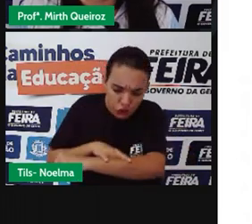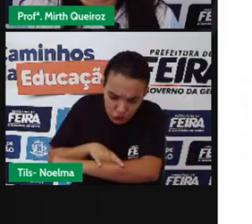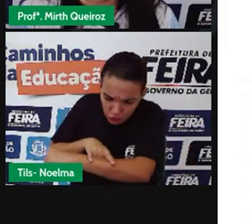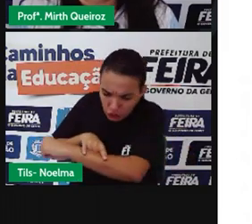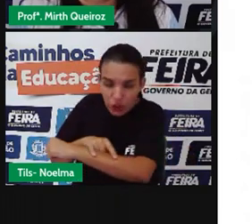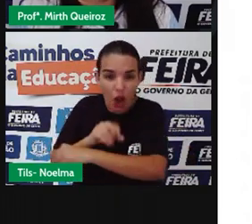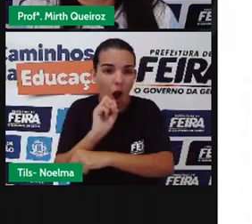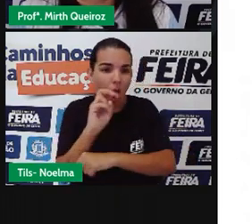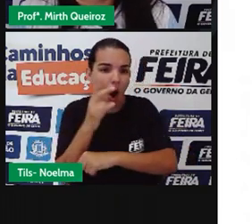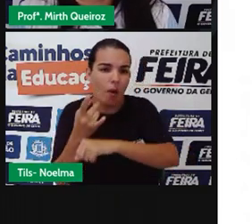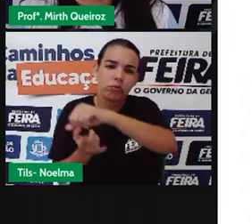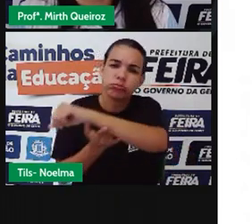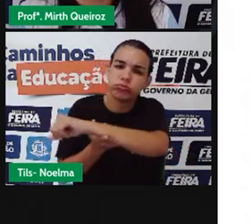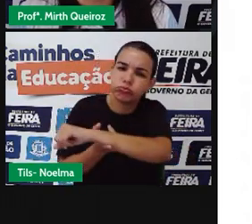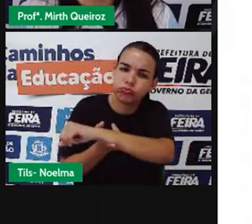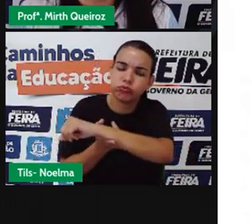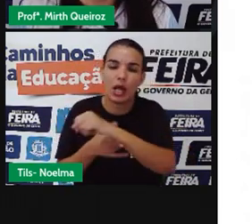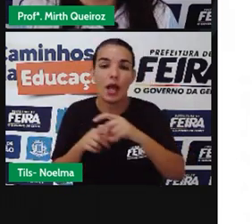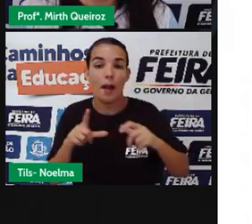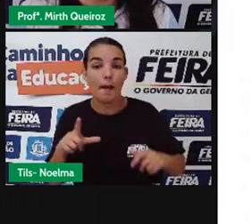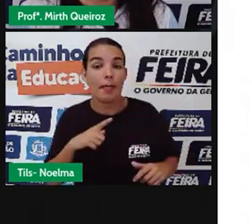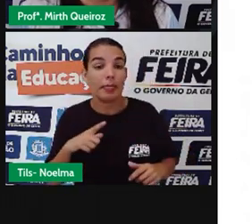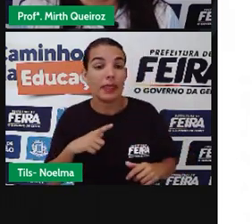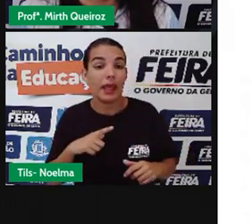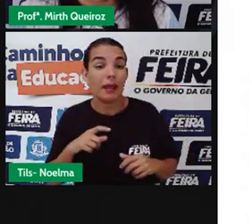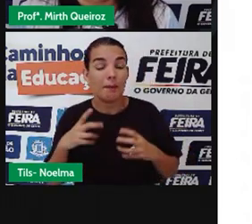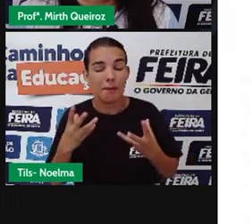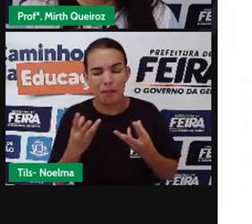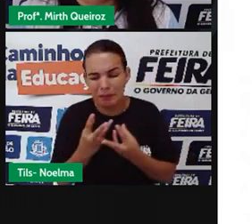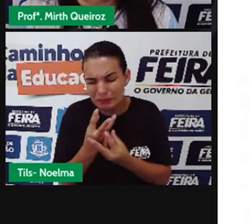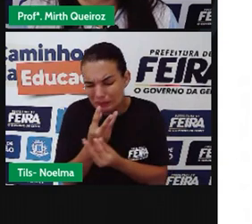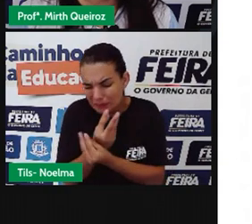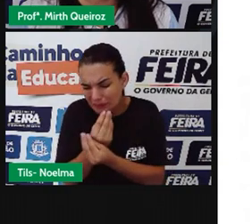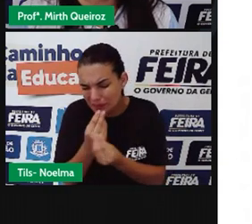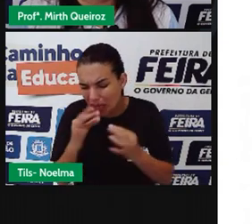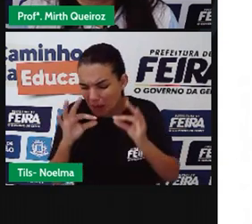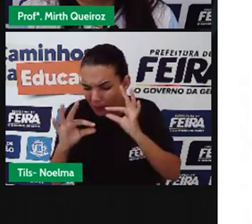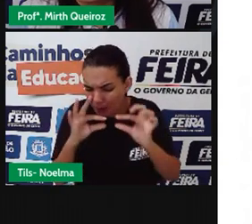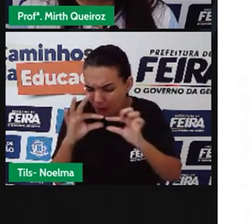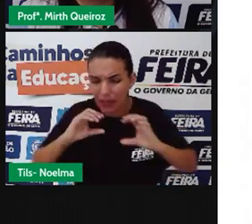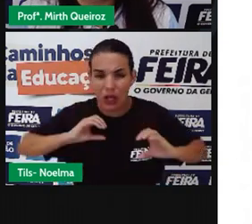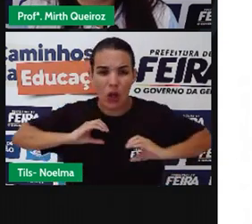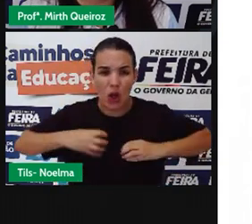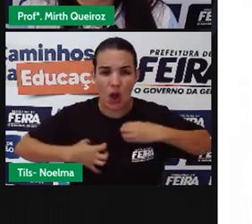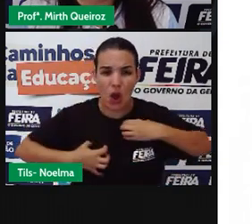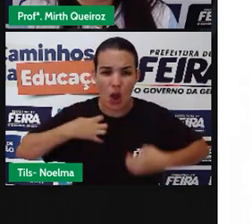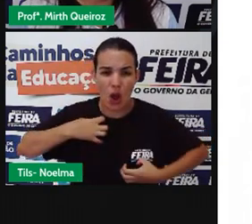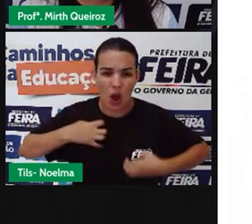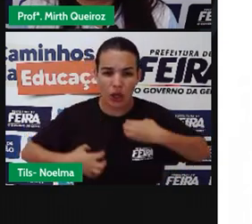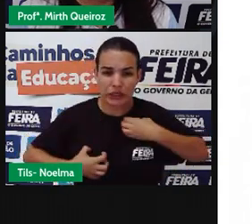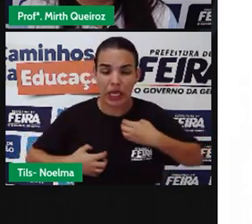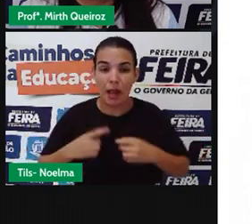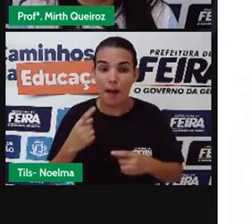essas superfícies usar vários pode conter micro-organismos que são muito perigosos para nossa saúde